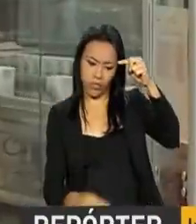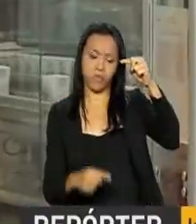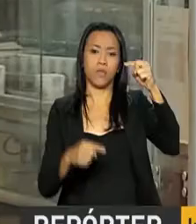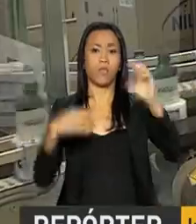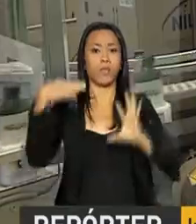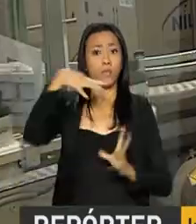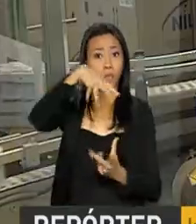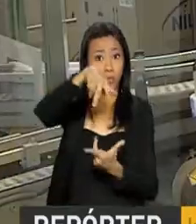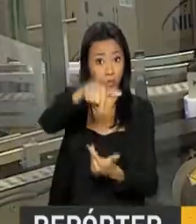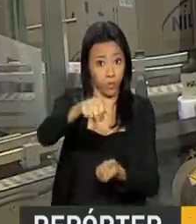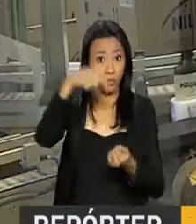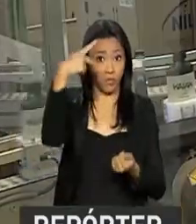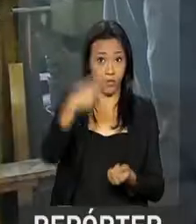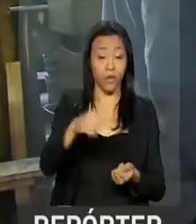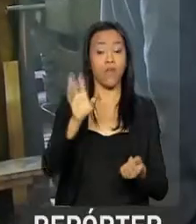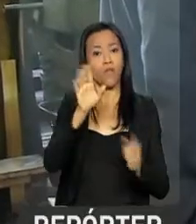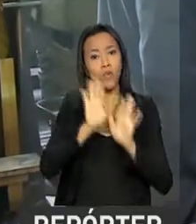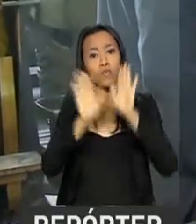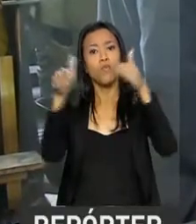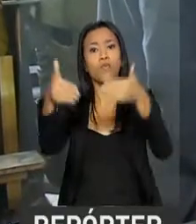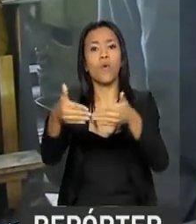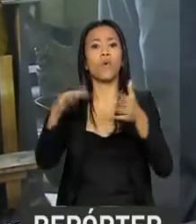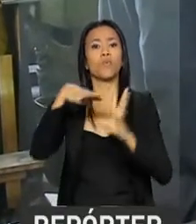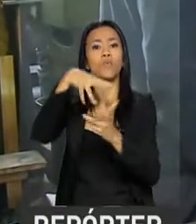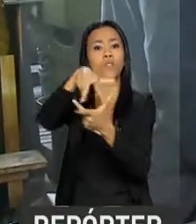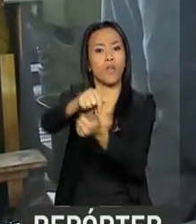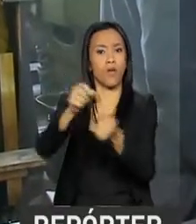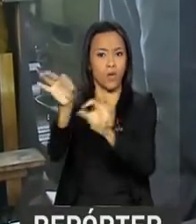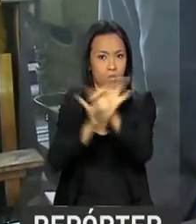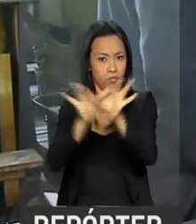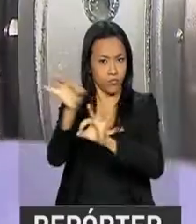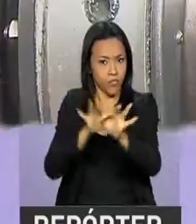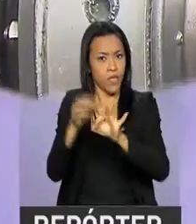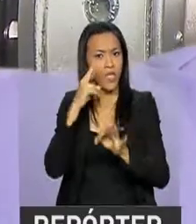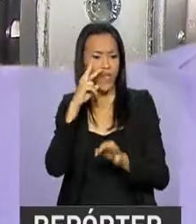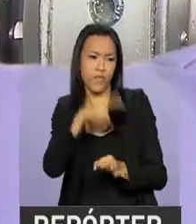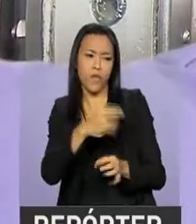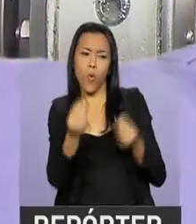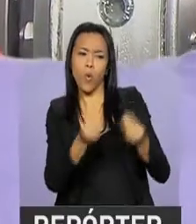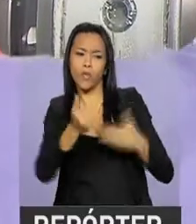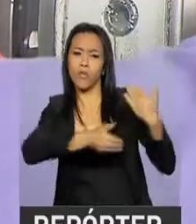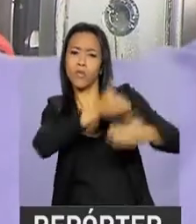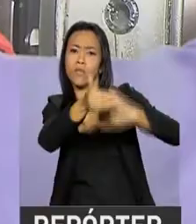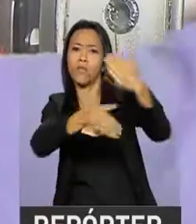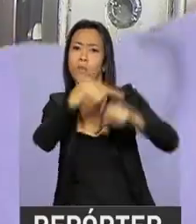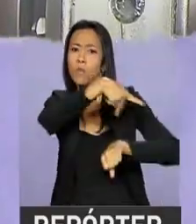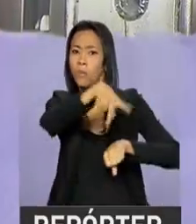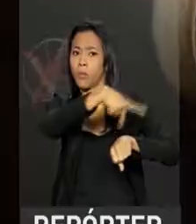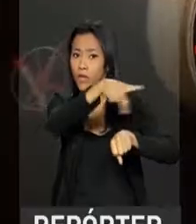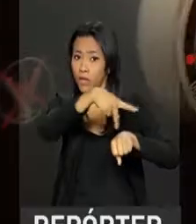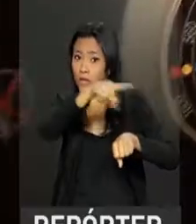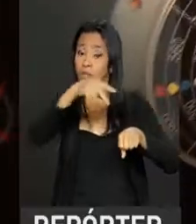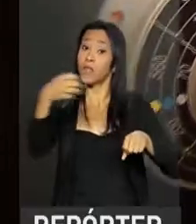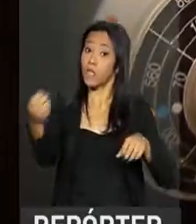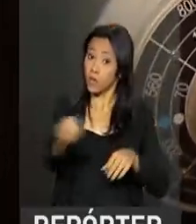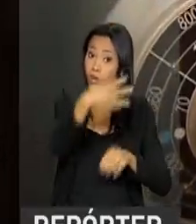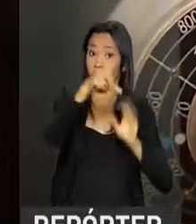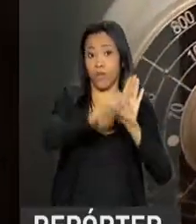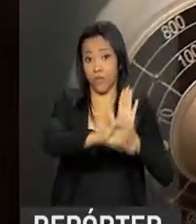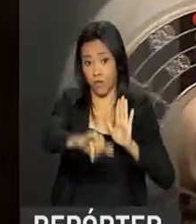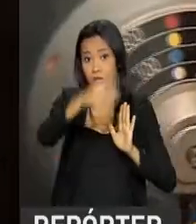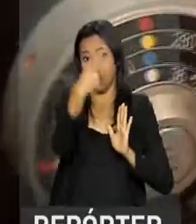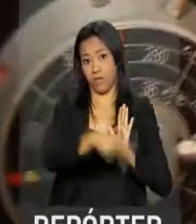global produzido pelo Fórum Econômico Mundial e prevê a evolução do país nessa escala após a entrada em vigor da nova